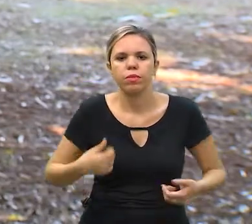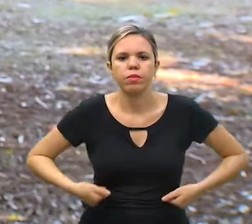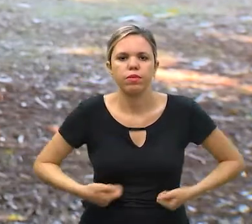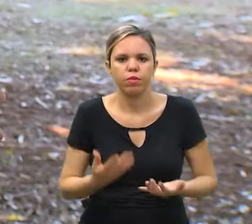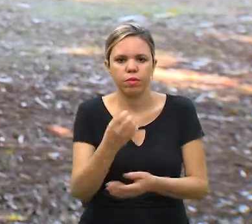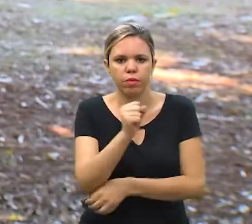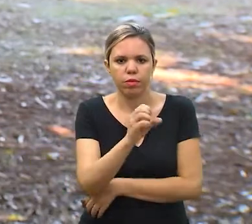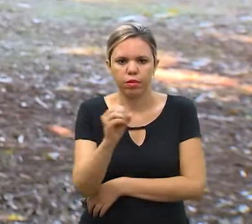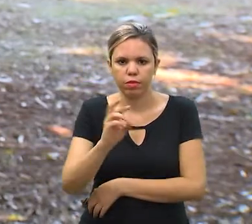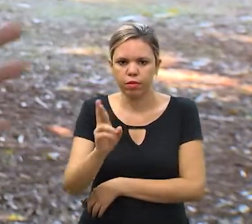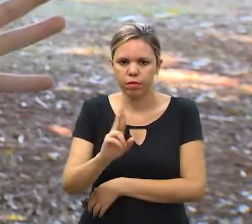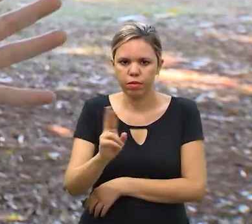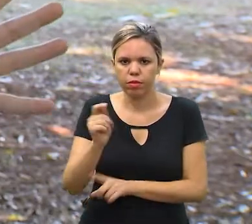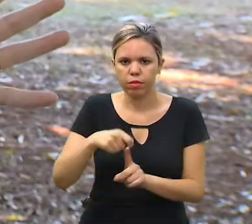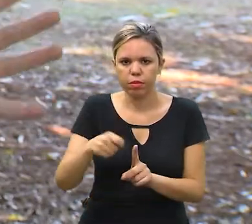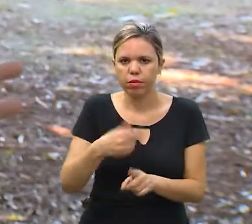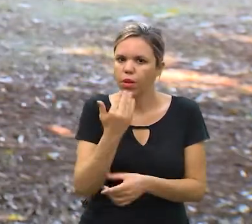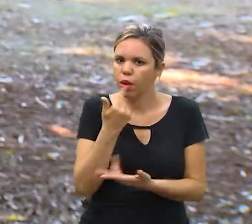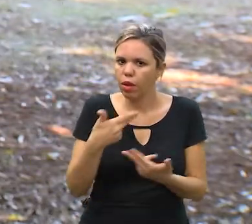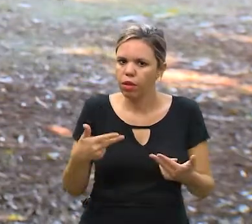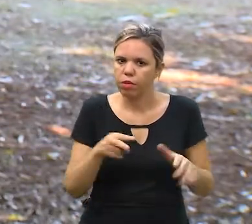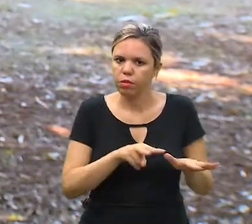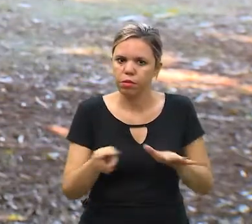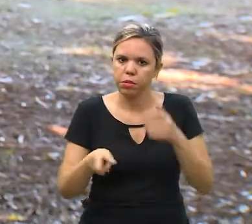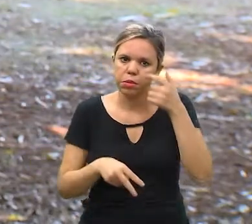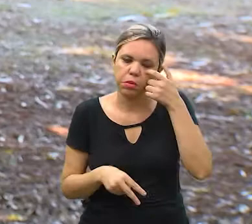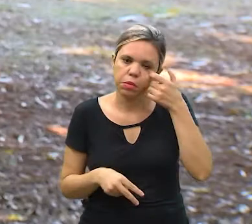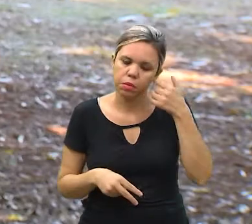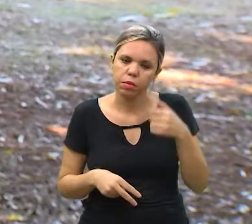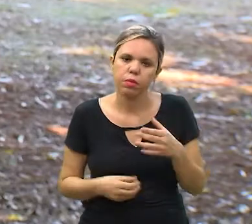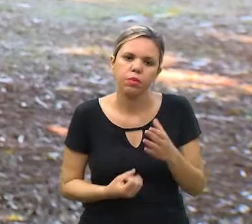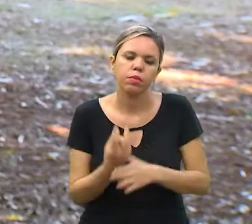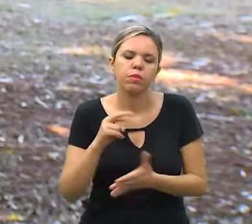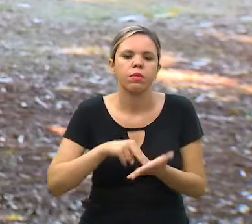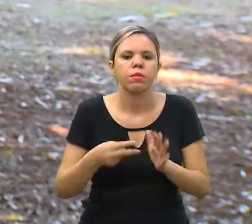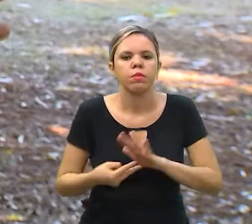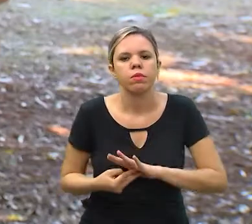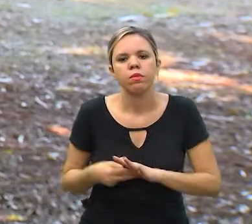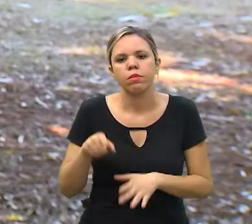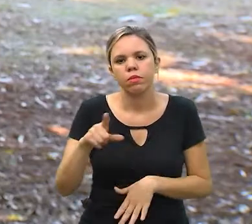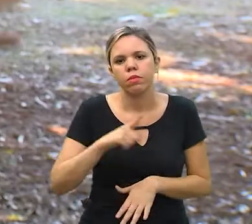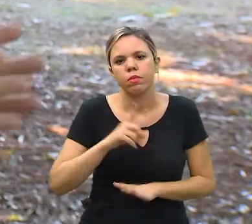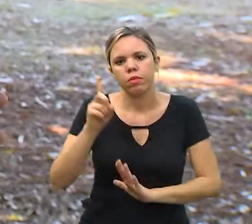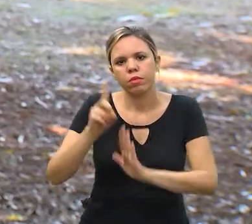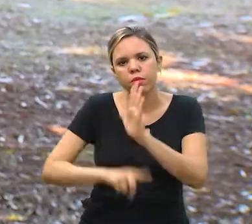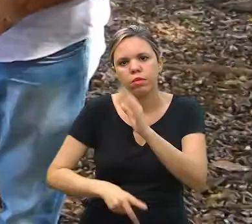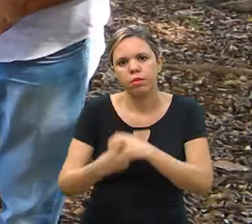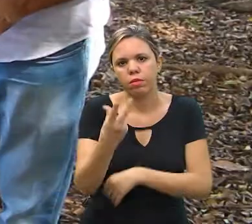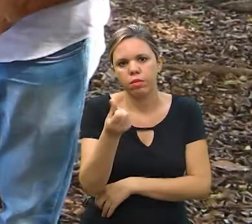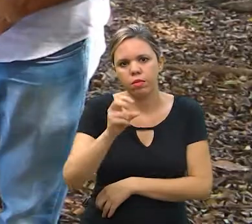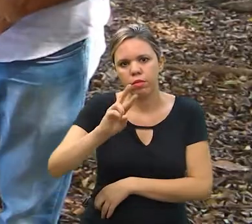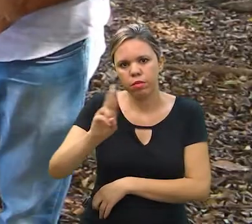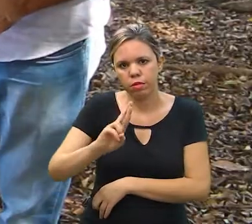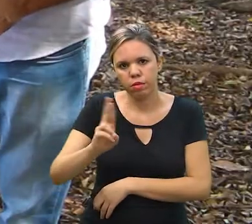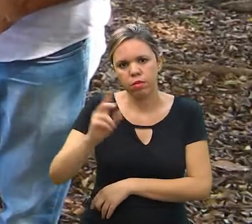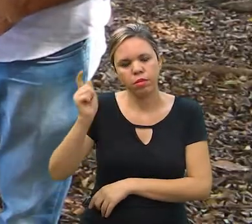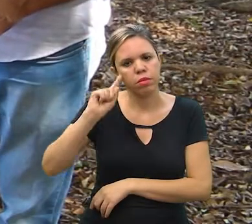gastar 800 reais por mês de almoço durante a semana. Isso significa que você tem direito a 26 reais por